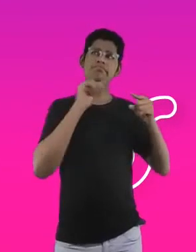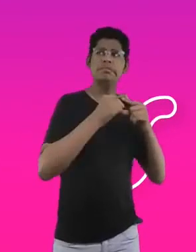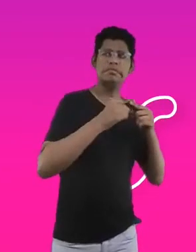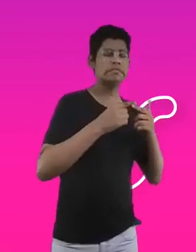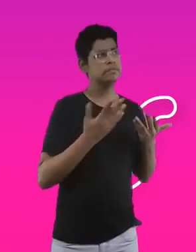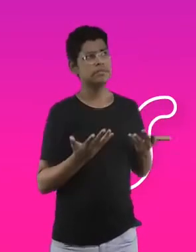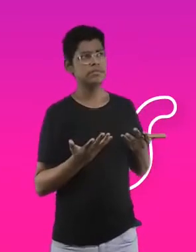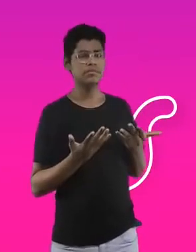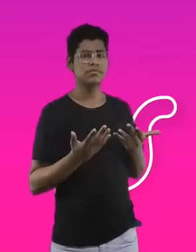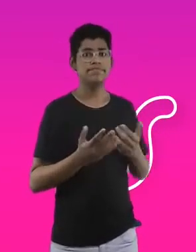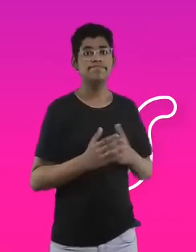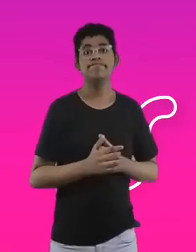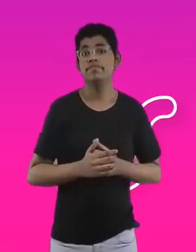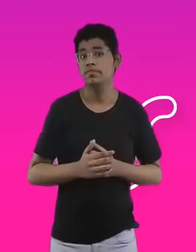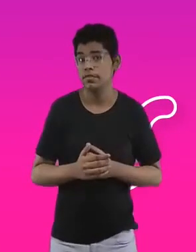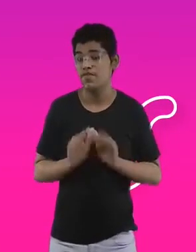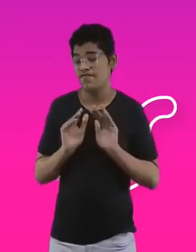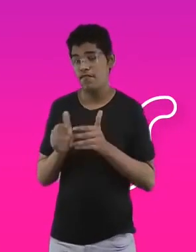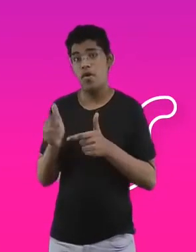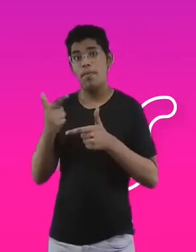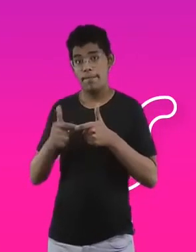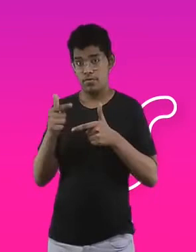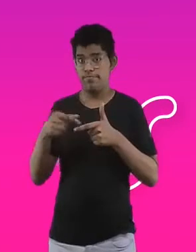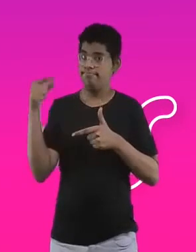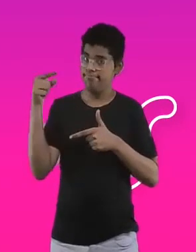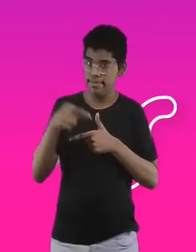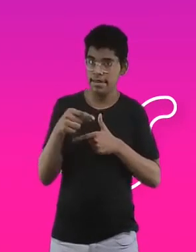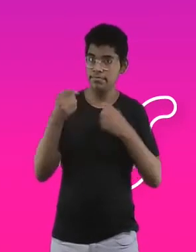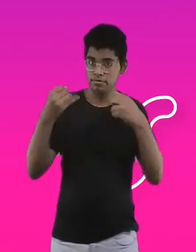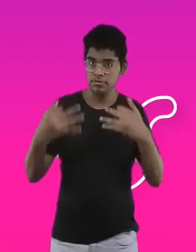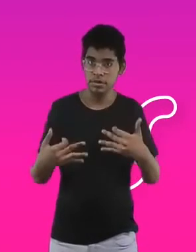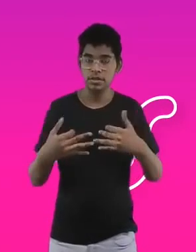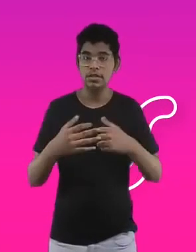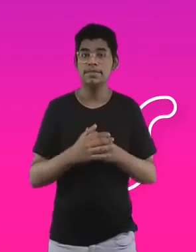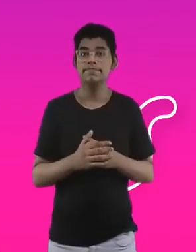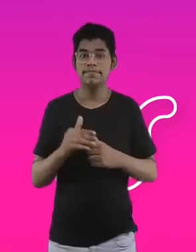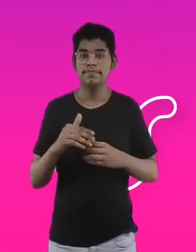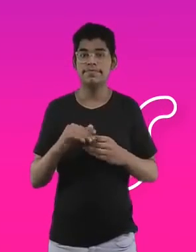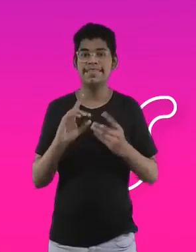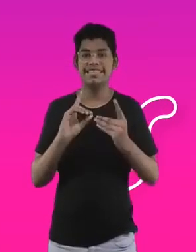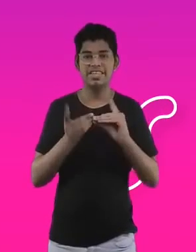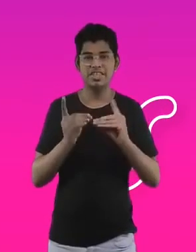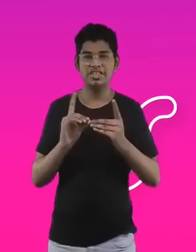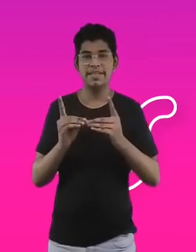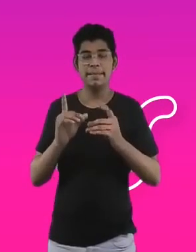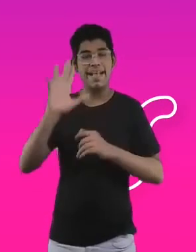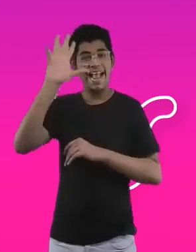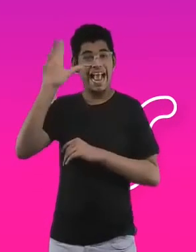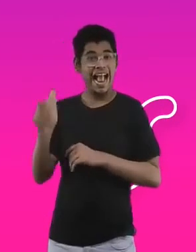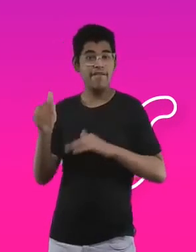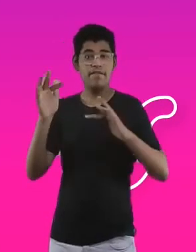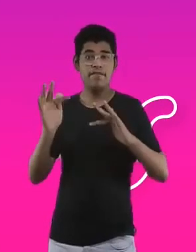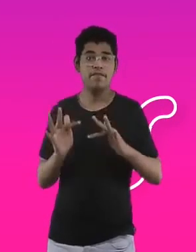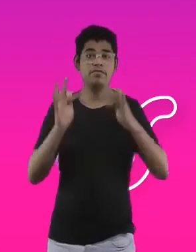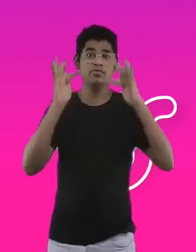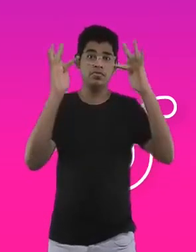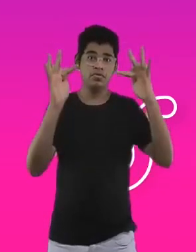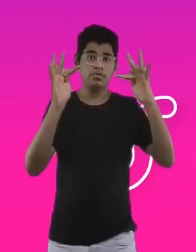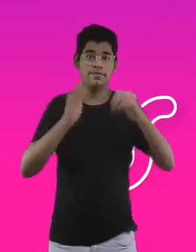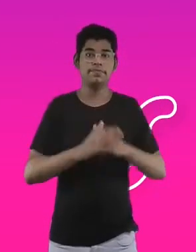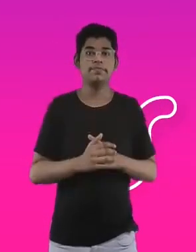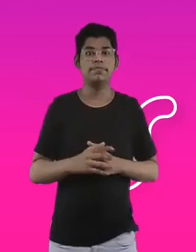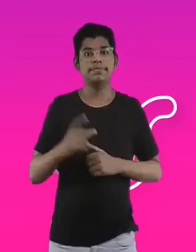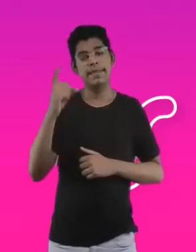esse problema, né, colocando numa dinâmica do afrofuturismo, a gente consegue pensar em um outro